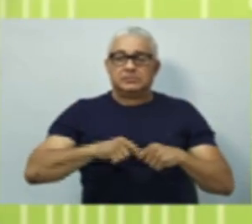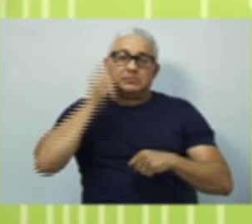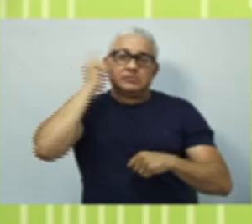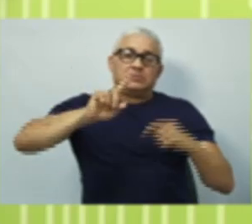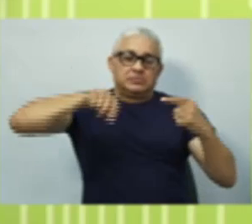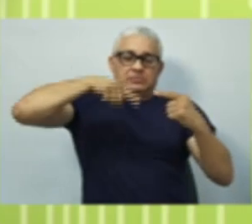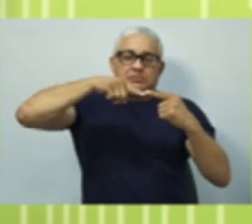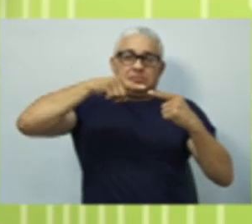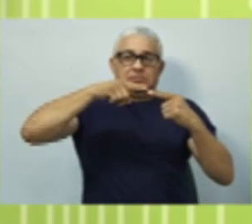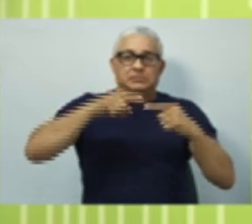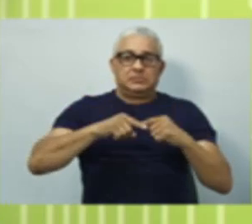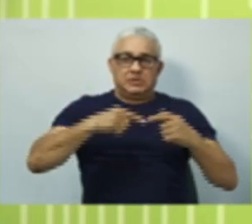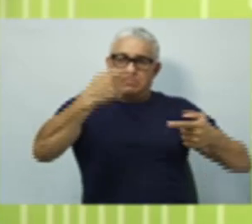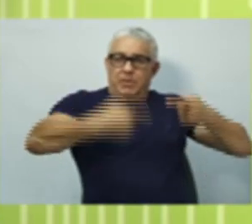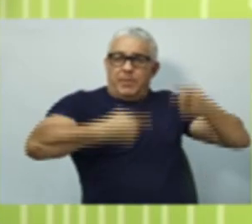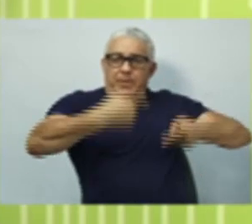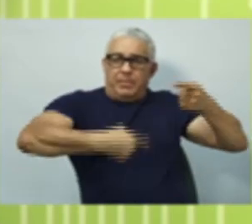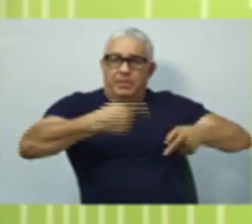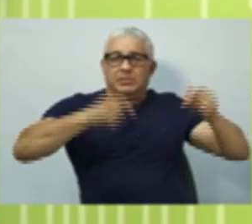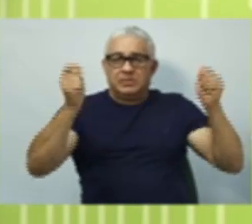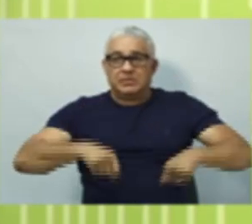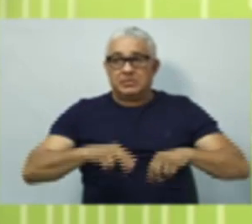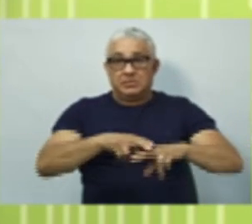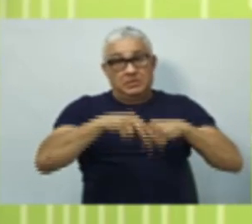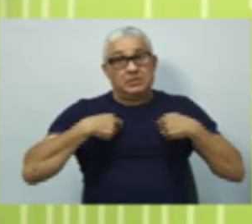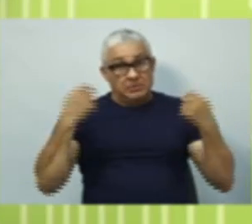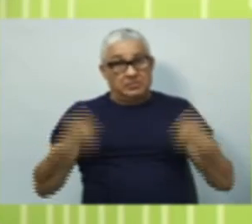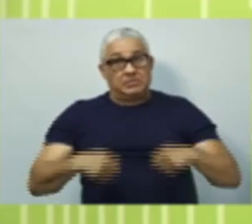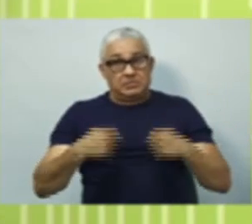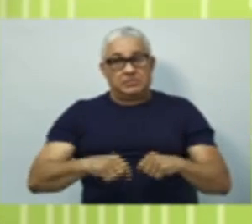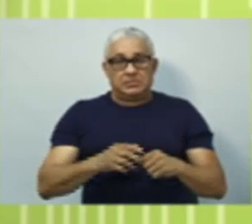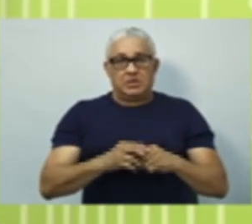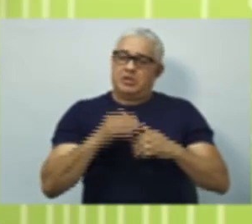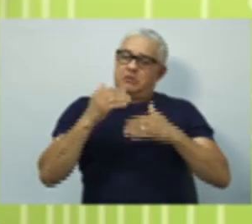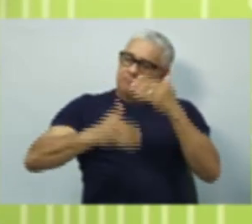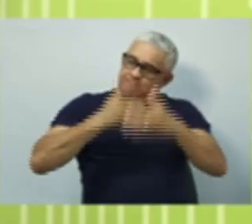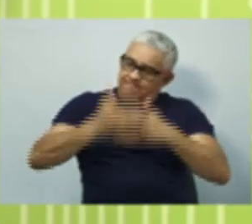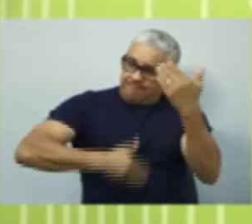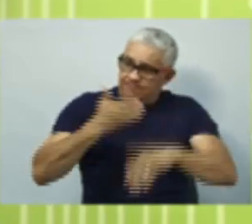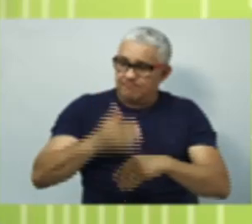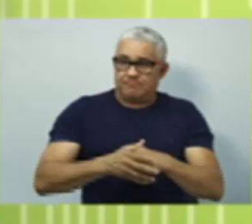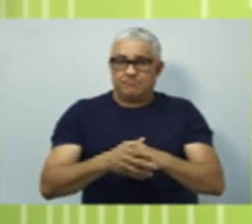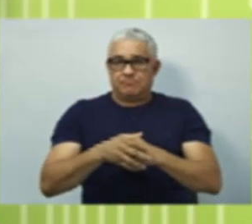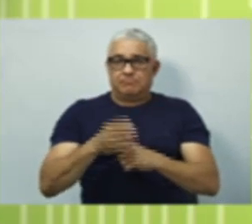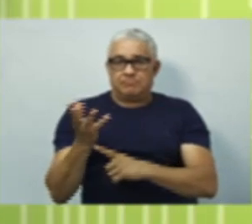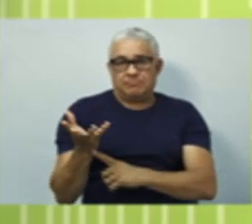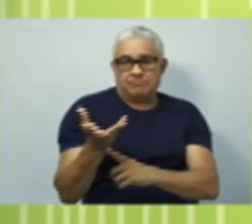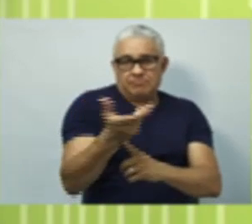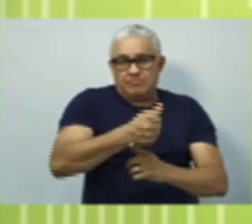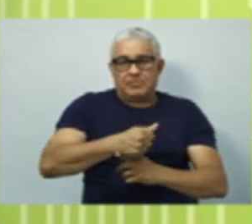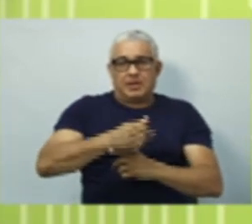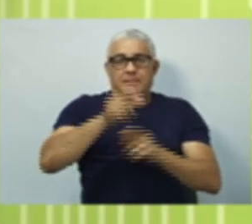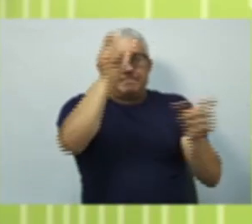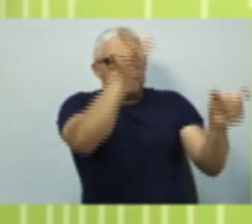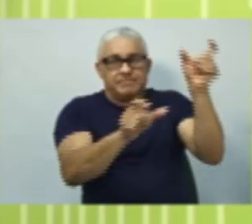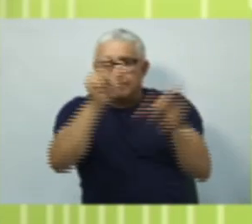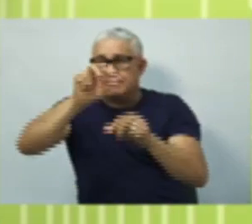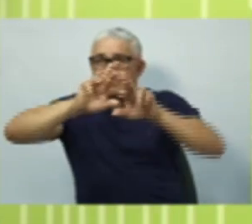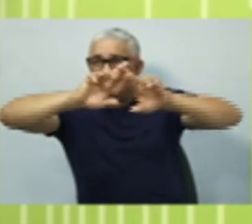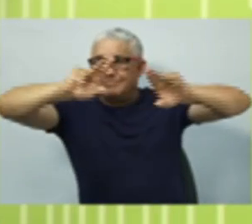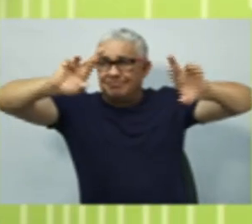uma vantagem competitiva. Então, por isso eu preciso desenvolver essa arte aí de gerir pessoas,